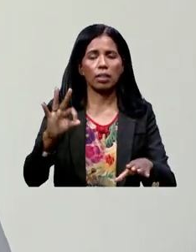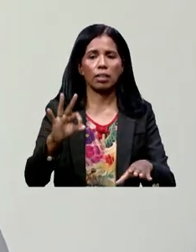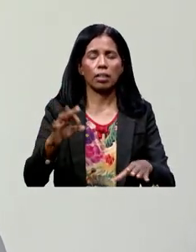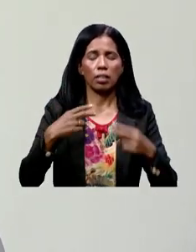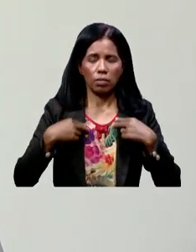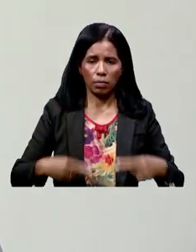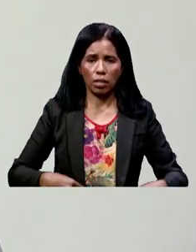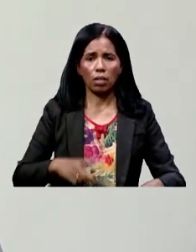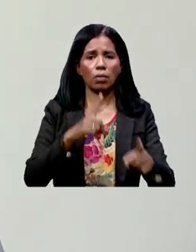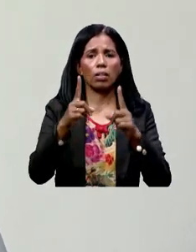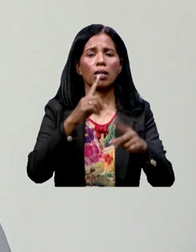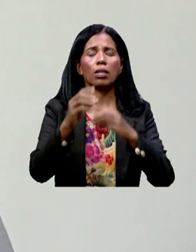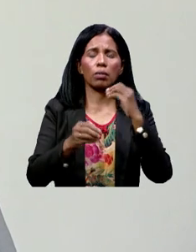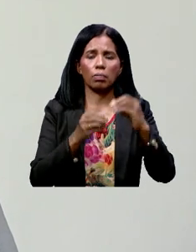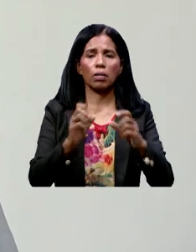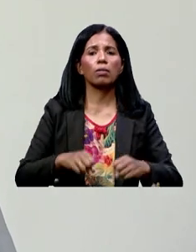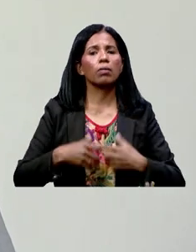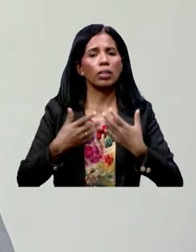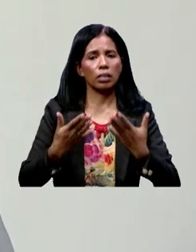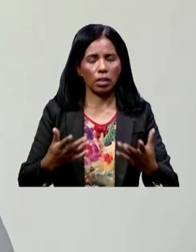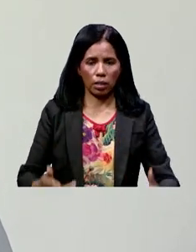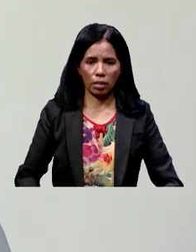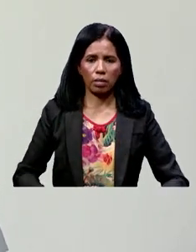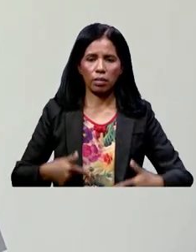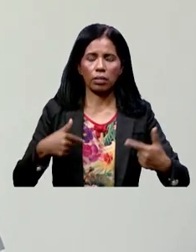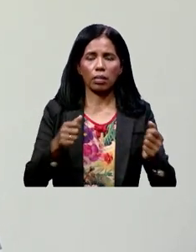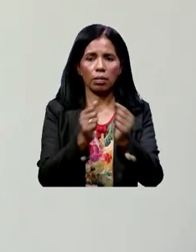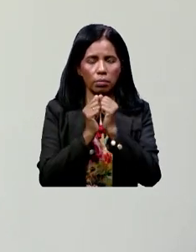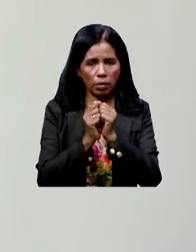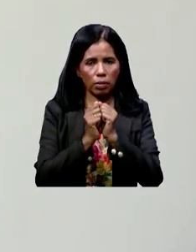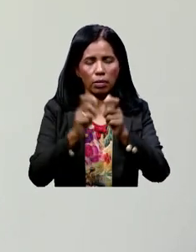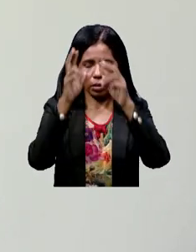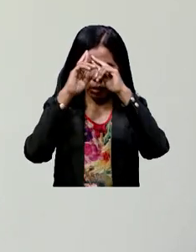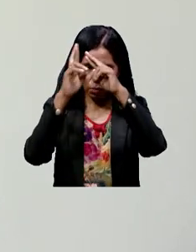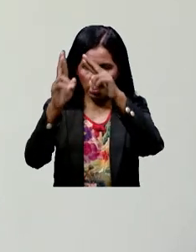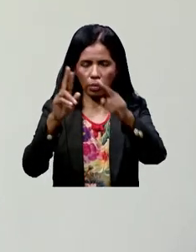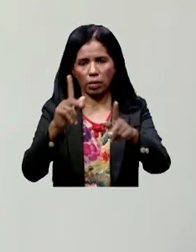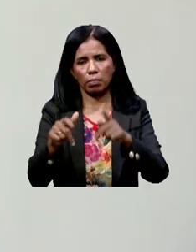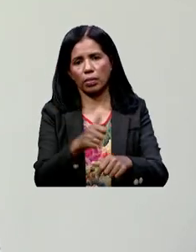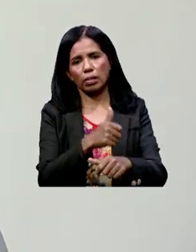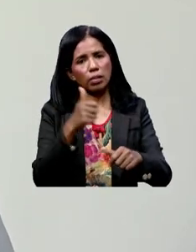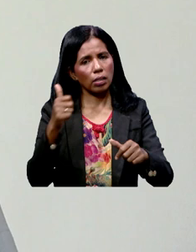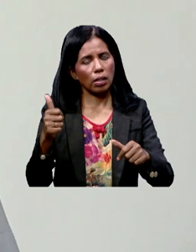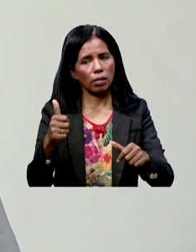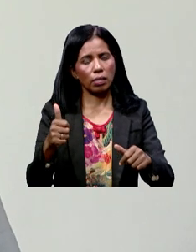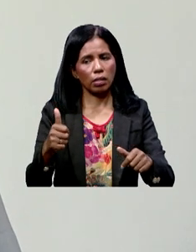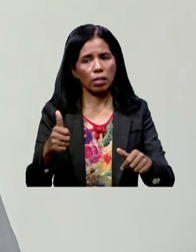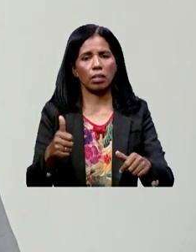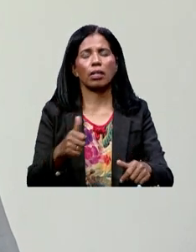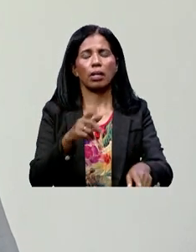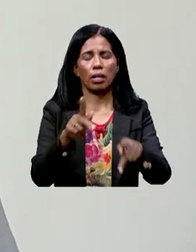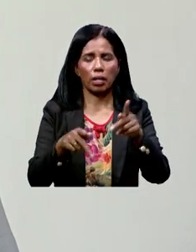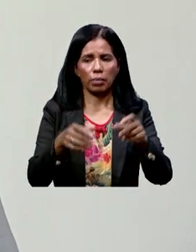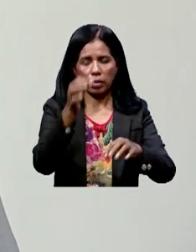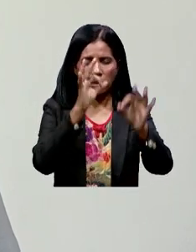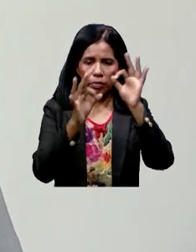oinsa, moris hamutuk, respeita malo, entre ema serbemak